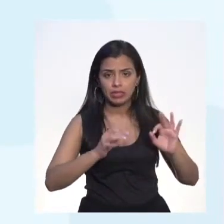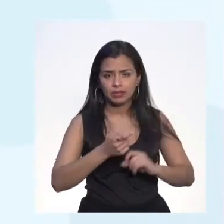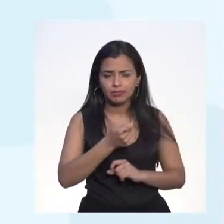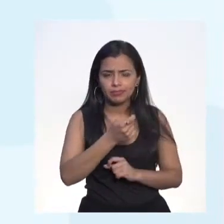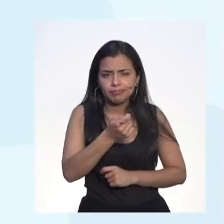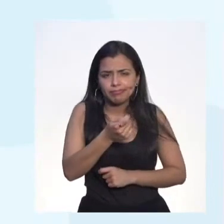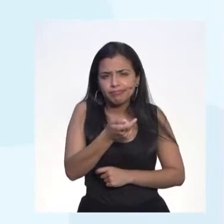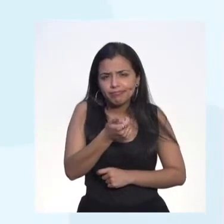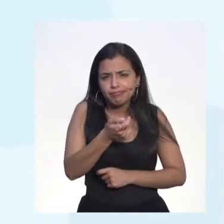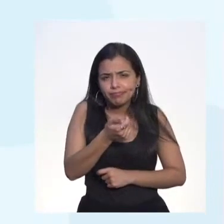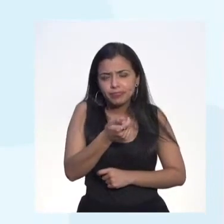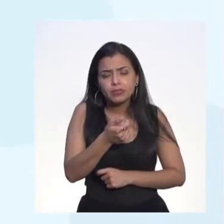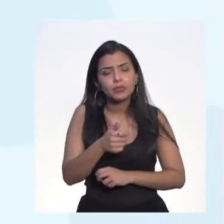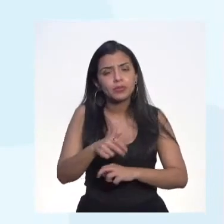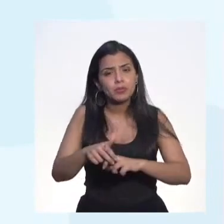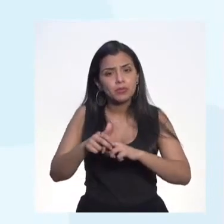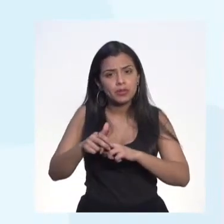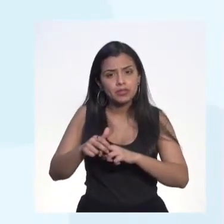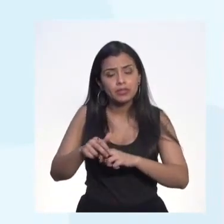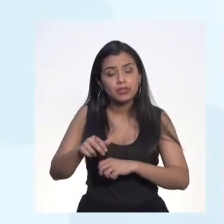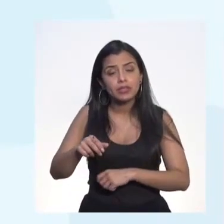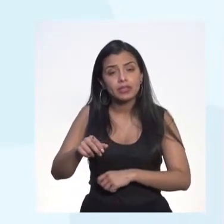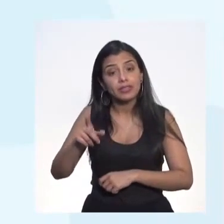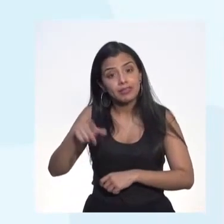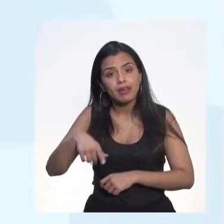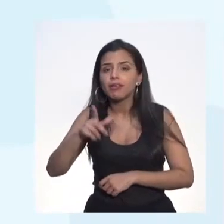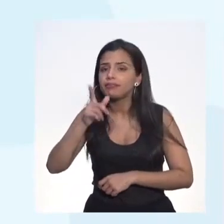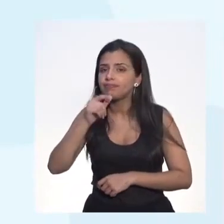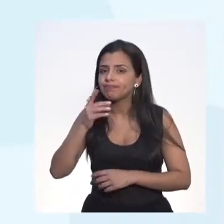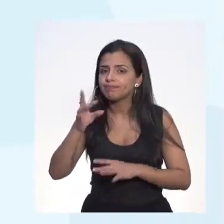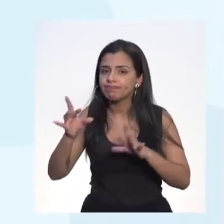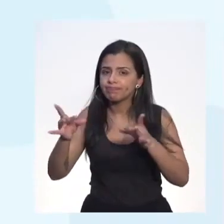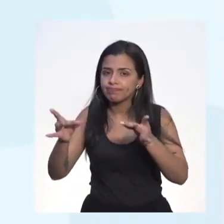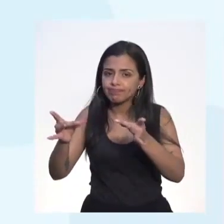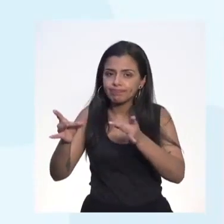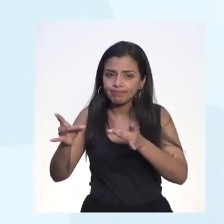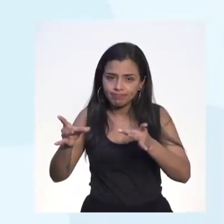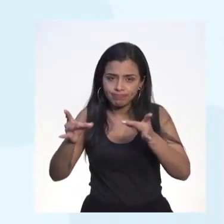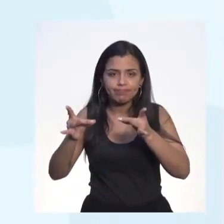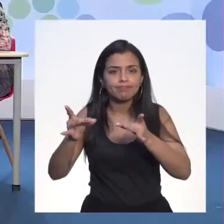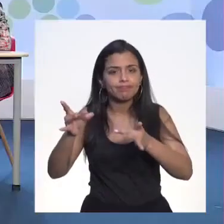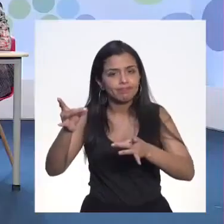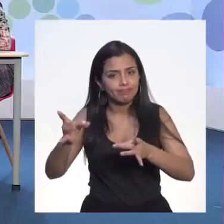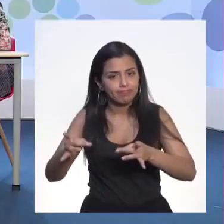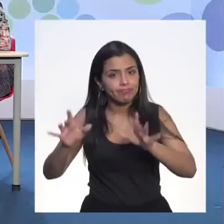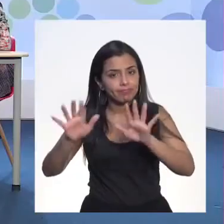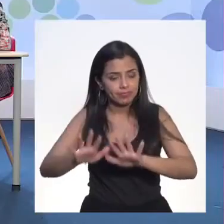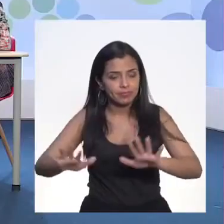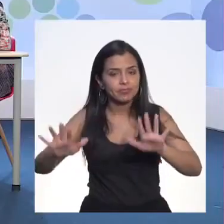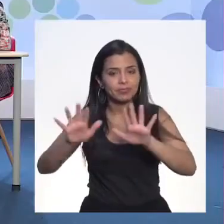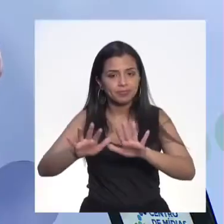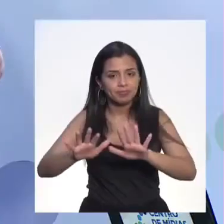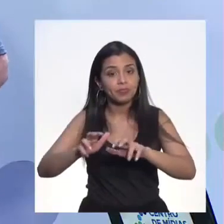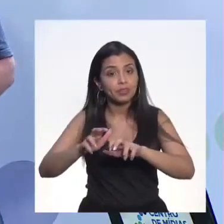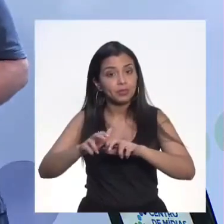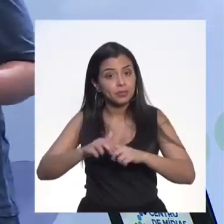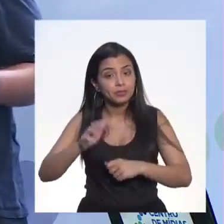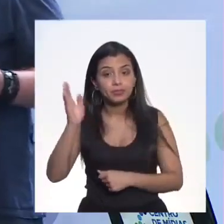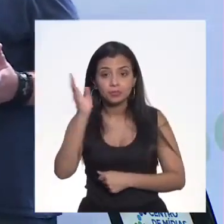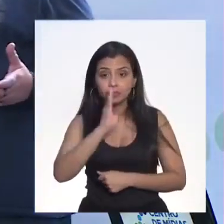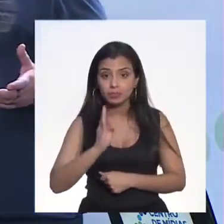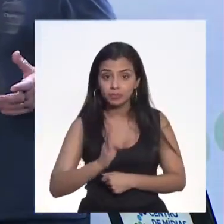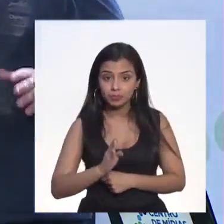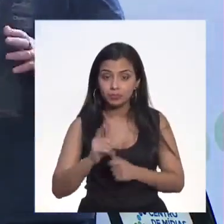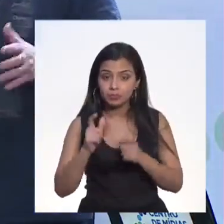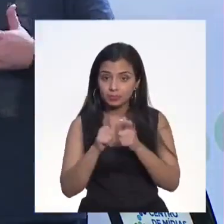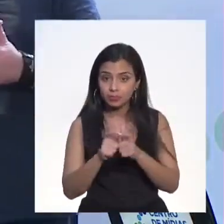influência da massa equatorial atlântica, que é extremamente úmida, né? Então, por isso que boa parte da região no Brasil, no